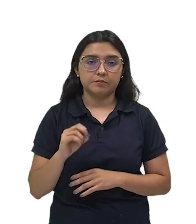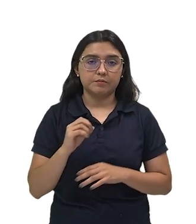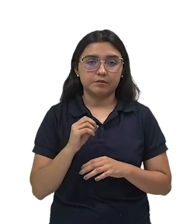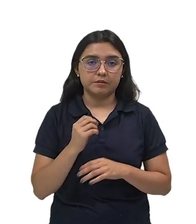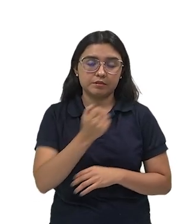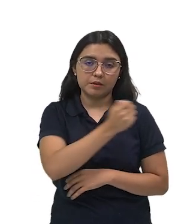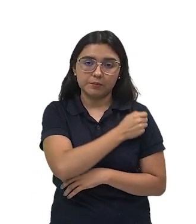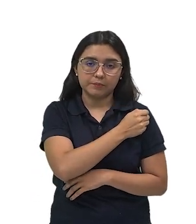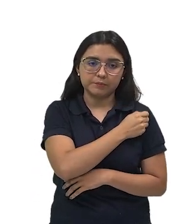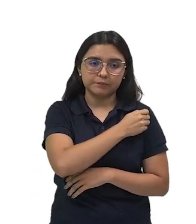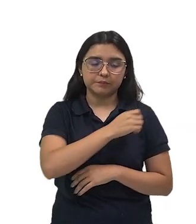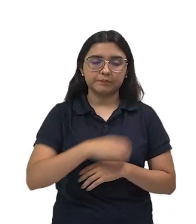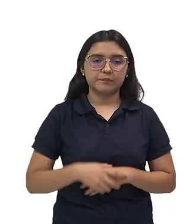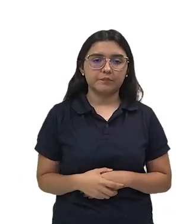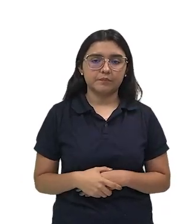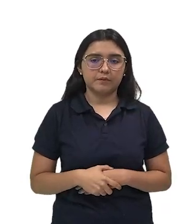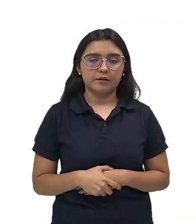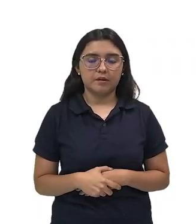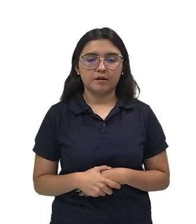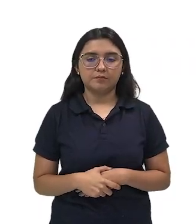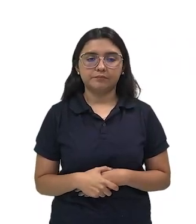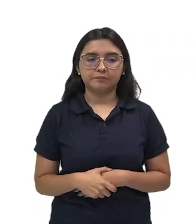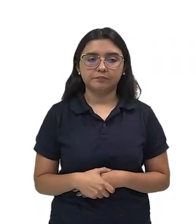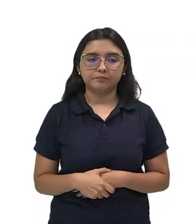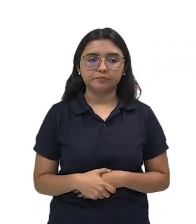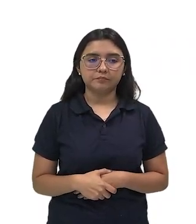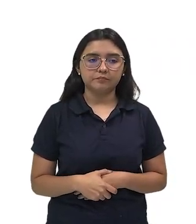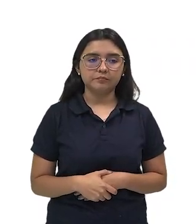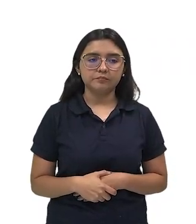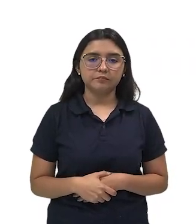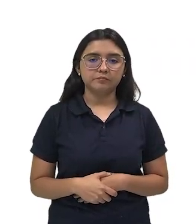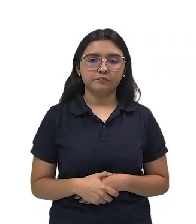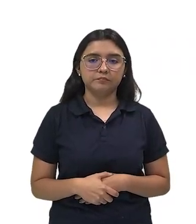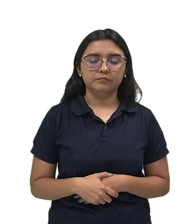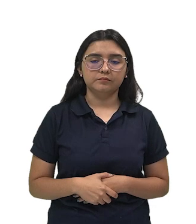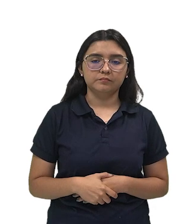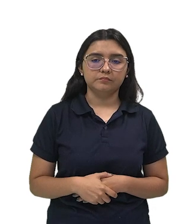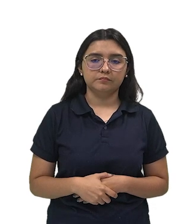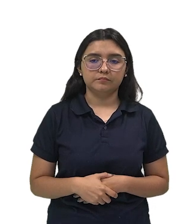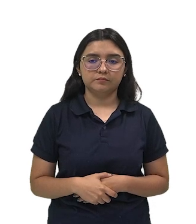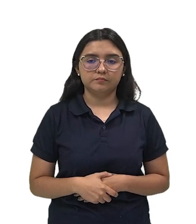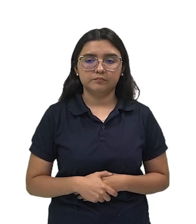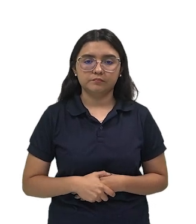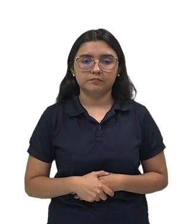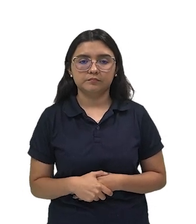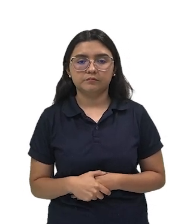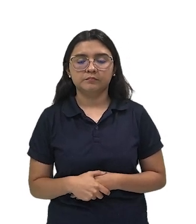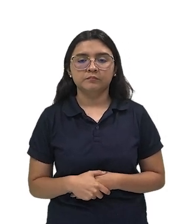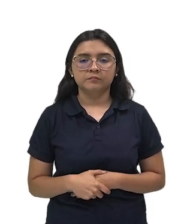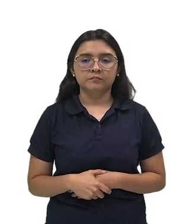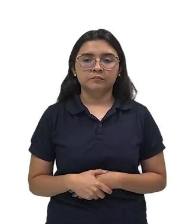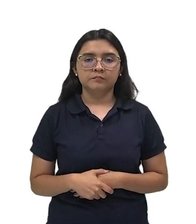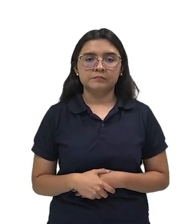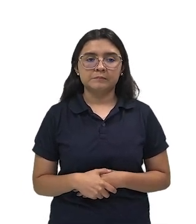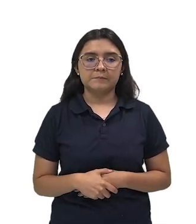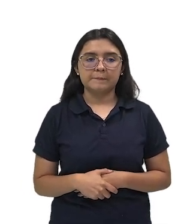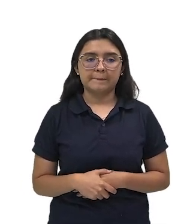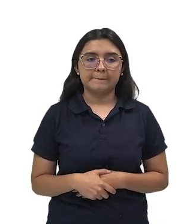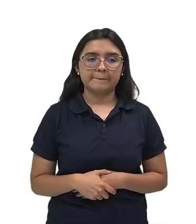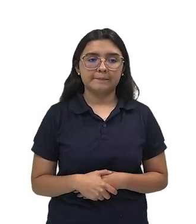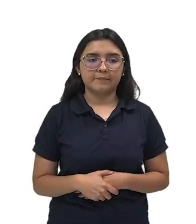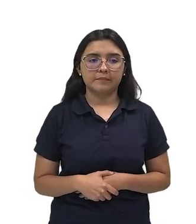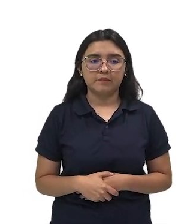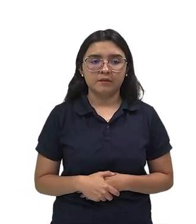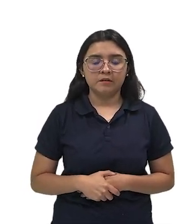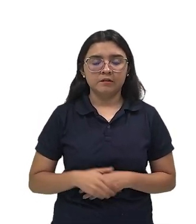Olha, aí eu quero exatamente fazer o seguinte, Então, eu vou continuar considerando, vou chamar